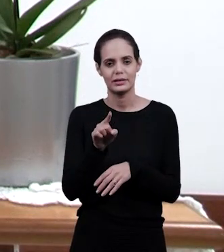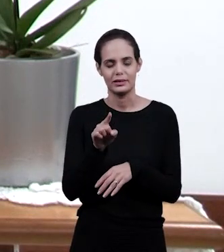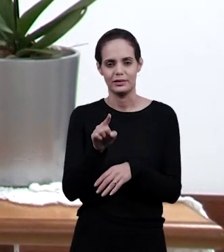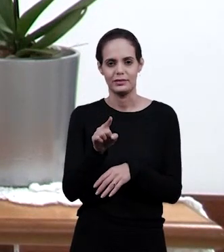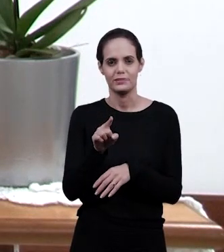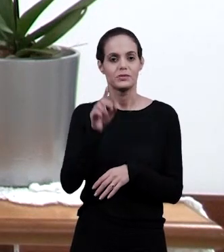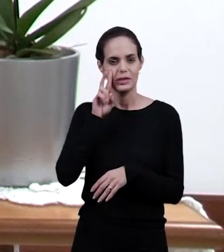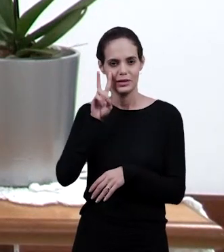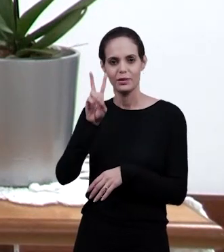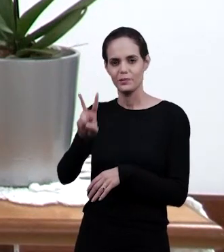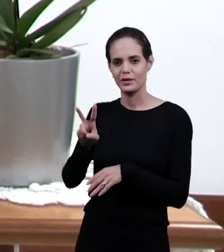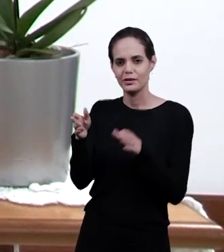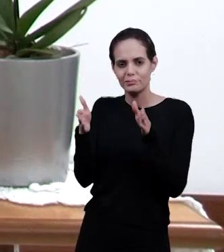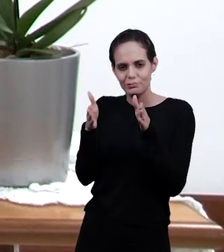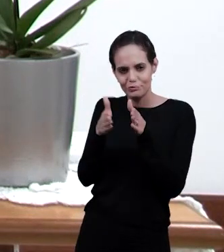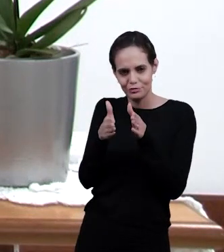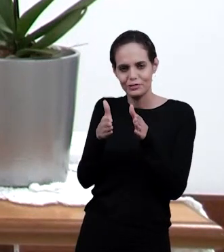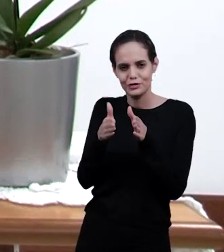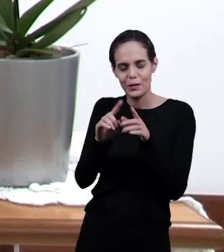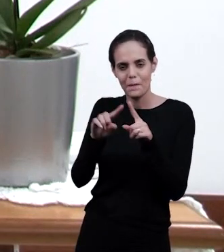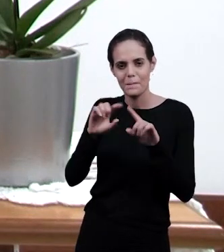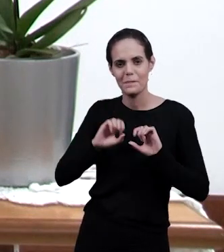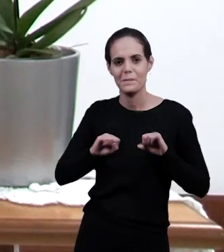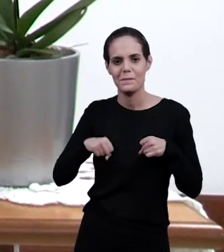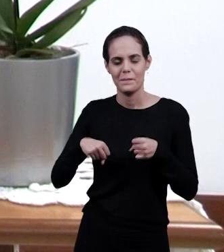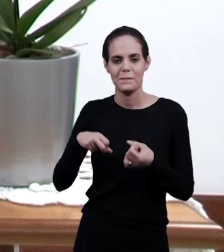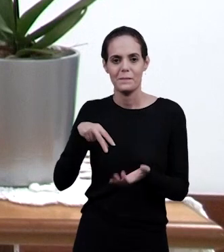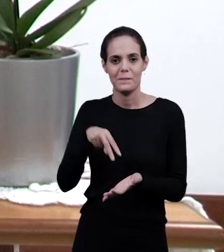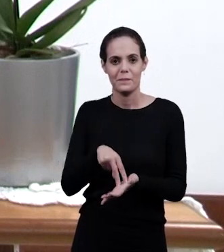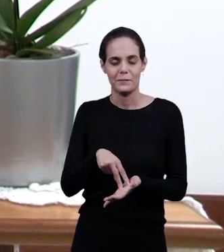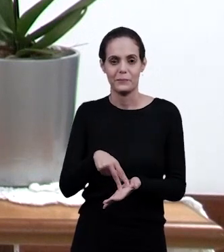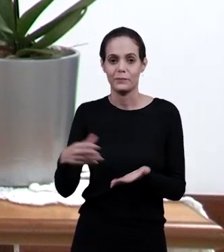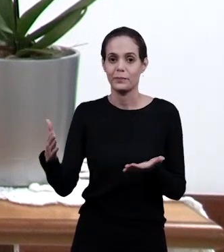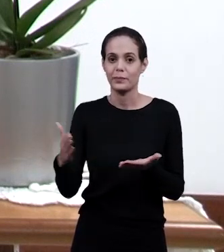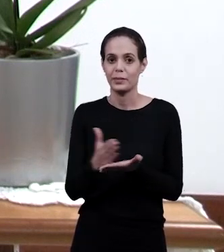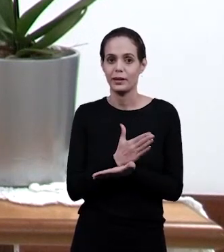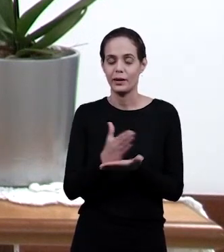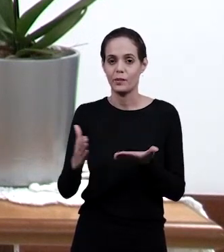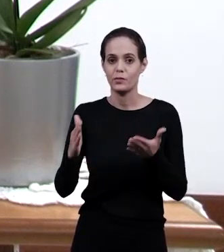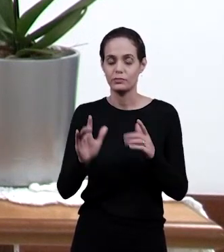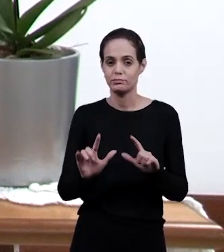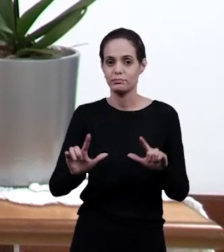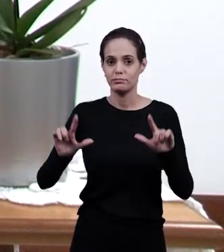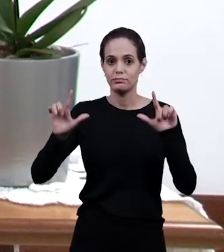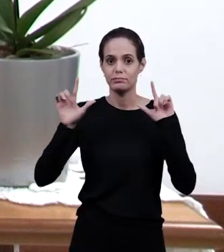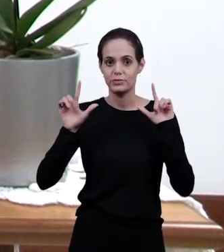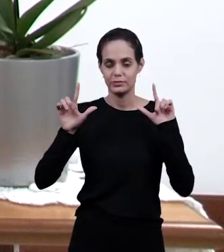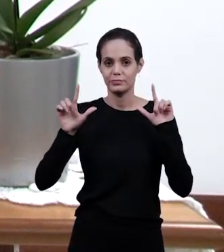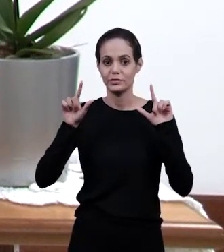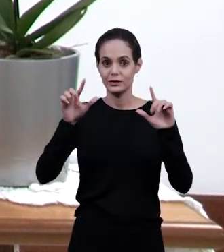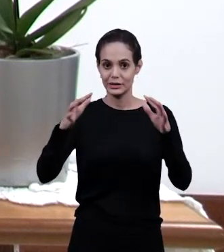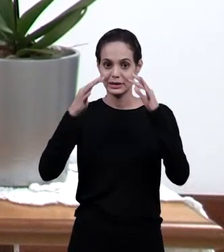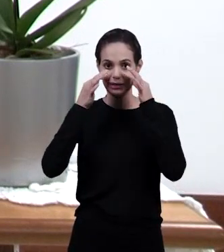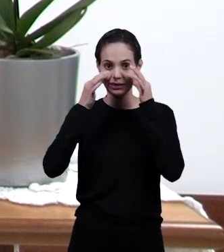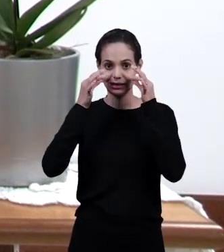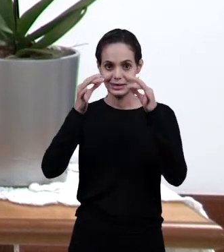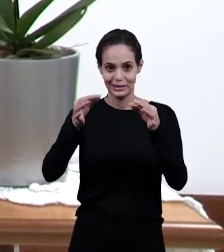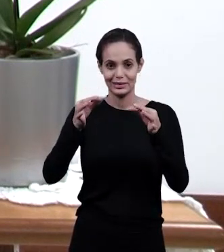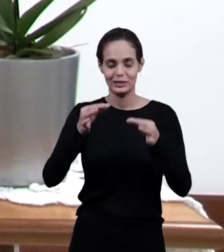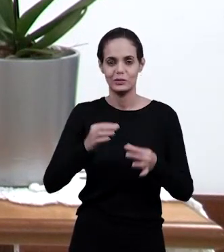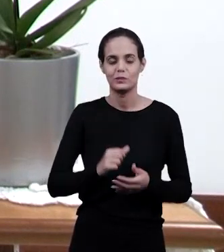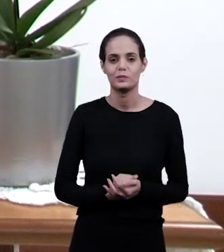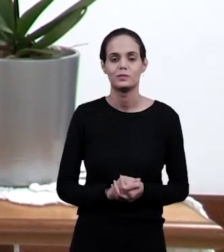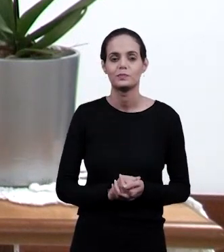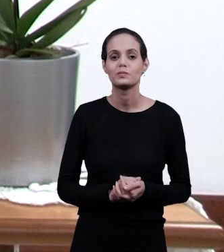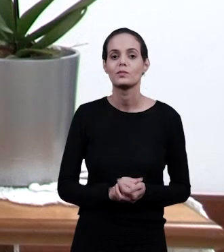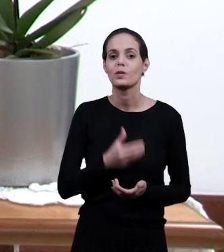aconselho que você ouça todos eles, são curtos e são muito edificantes. Alguns eu gostaria de destacar aqui já para chamar